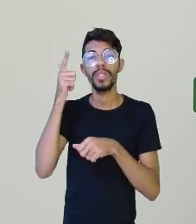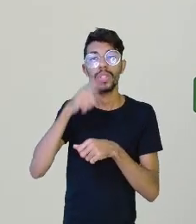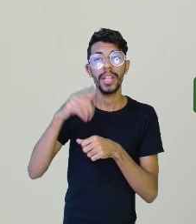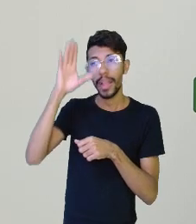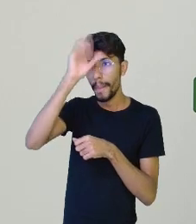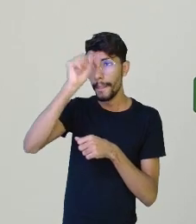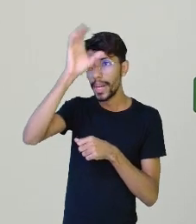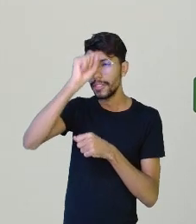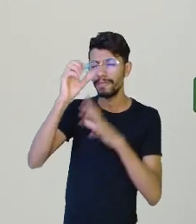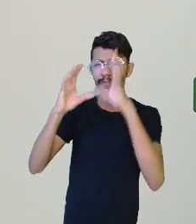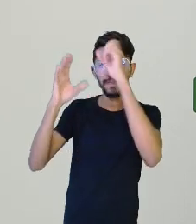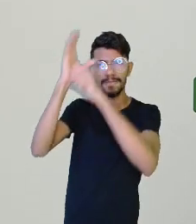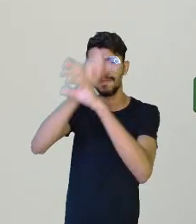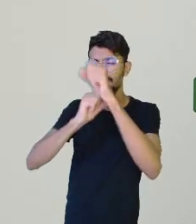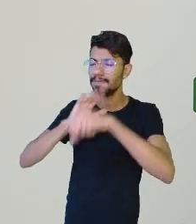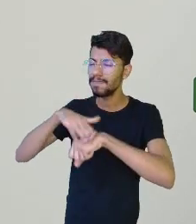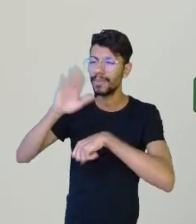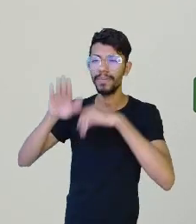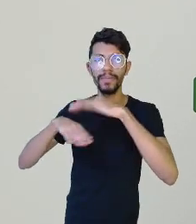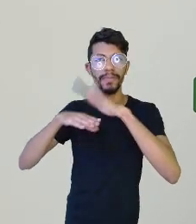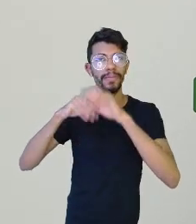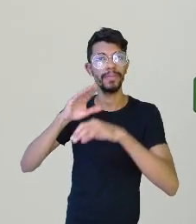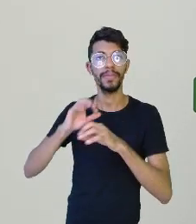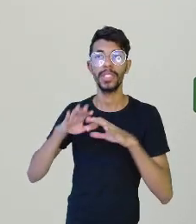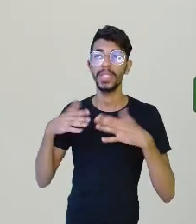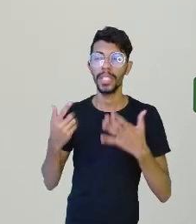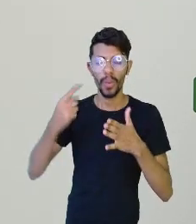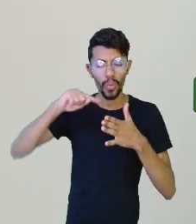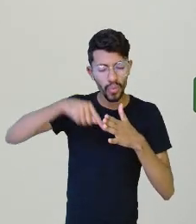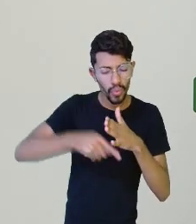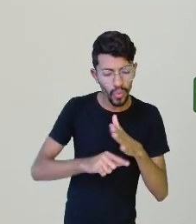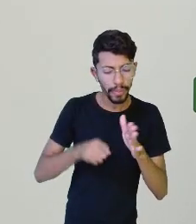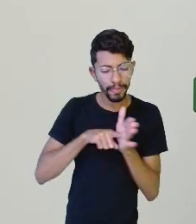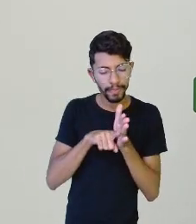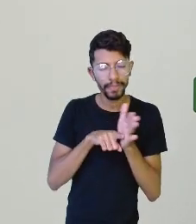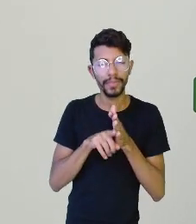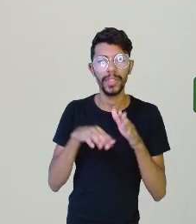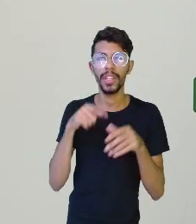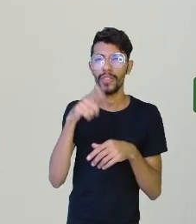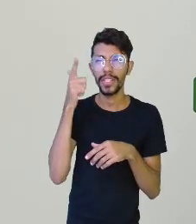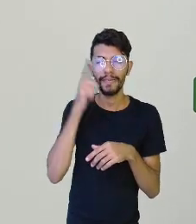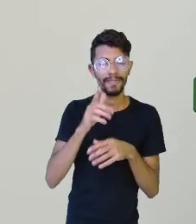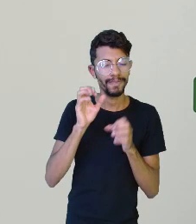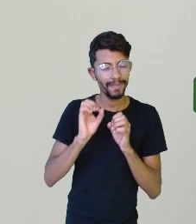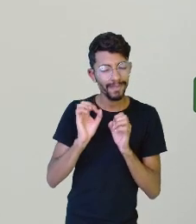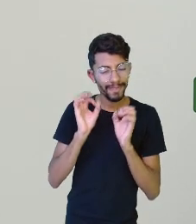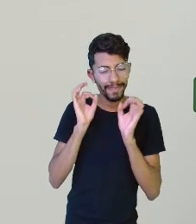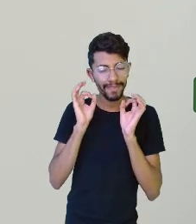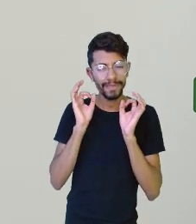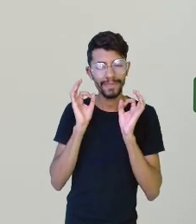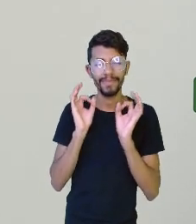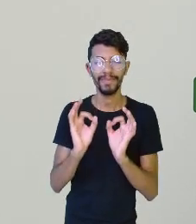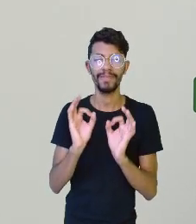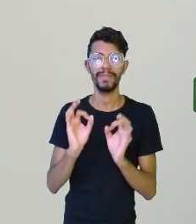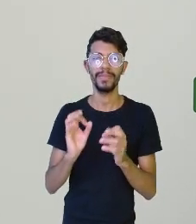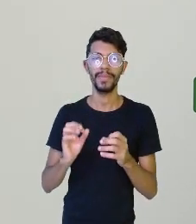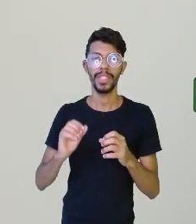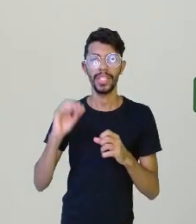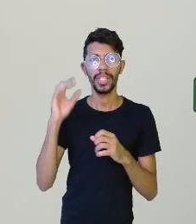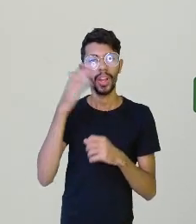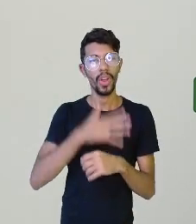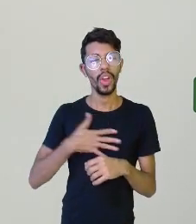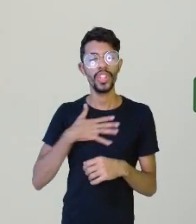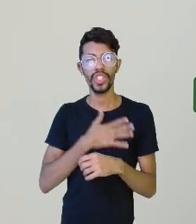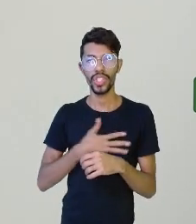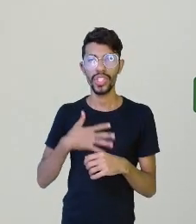gente fala aqui, você sabe que não é tudo. Então, pesquisa, te aprofunda, que você com certeza vai gostar do que você vai aprender.